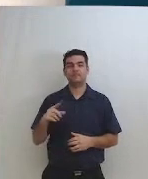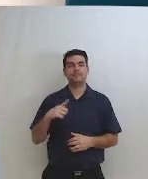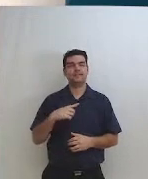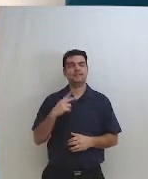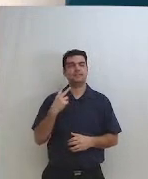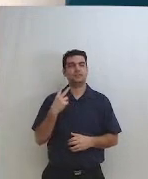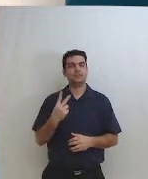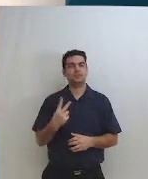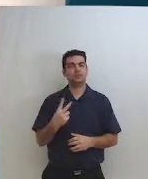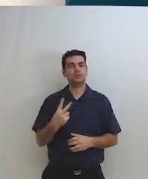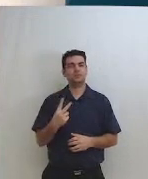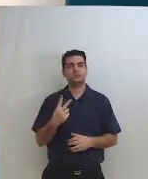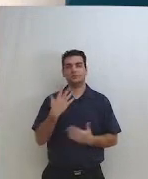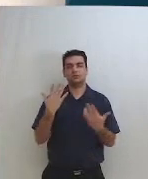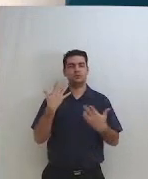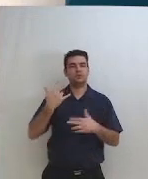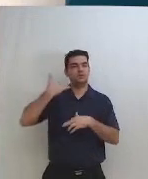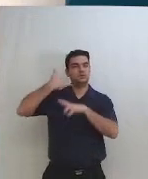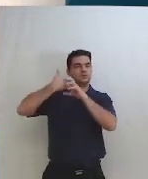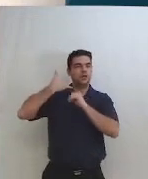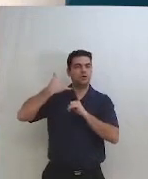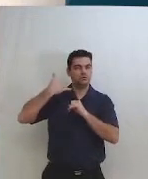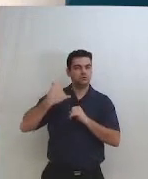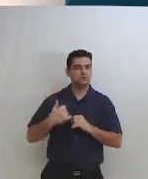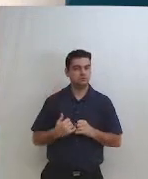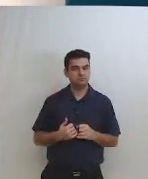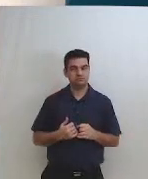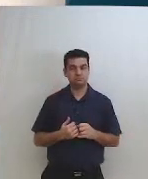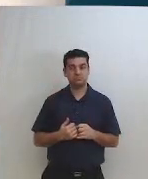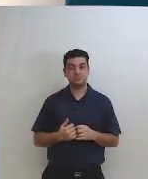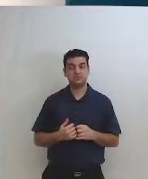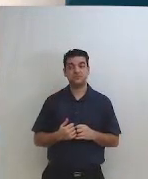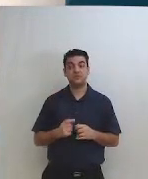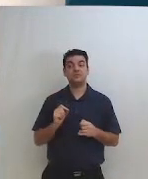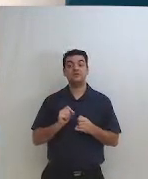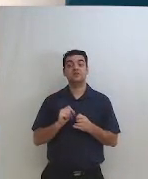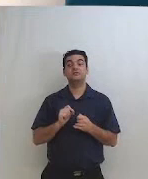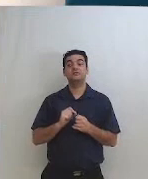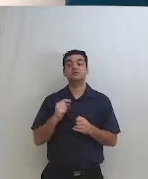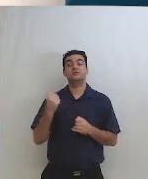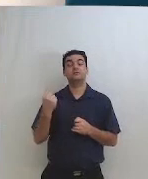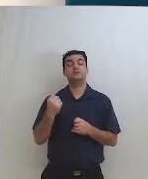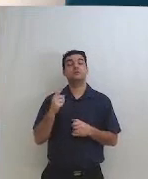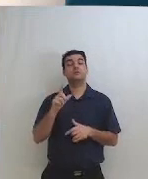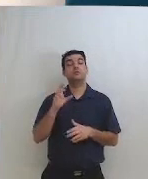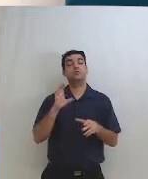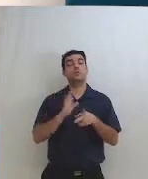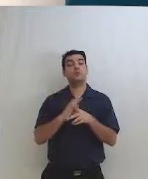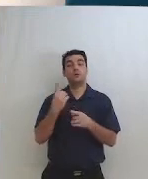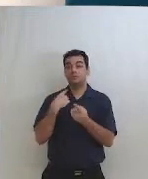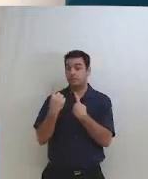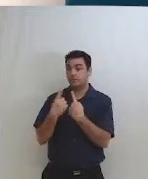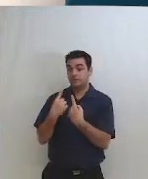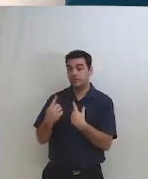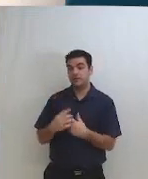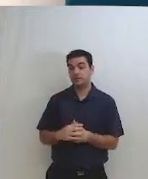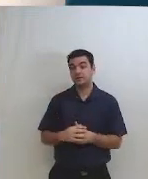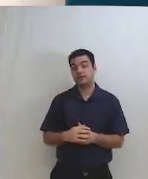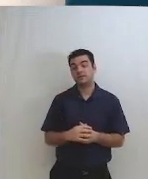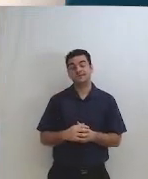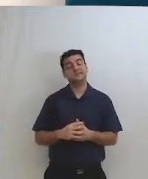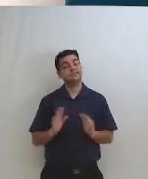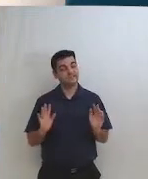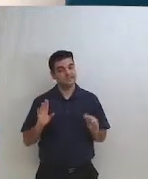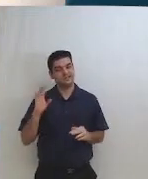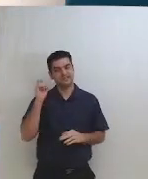gravação, e essa gravação foi feita por um dos integrantes da conversa, ou seja, no contexto de que